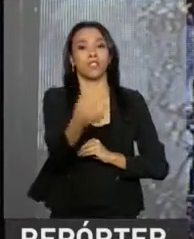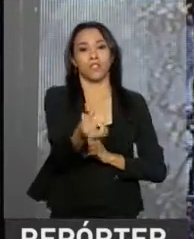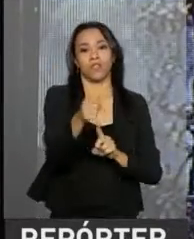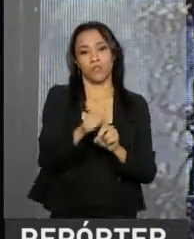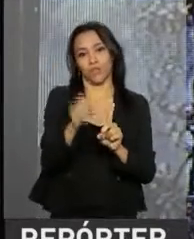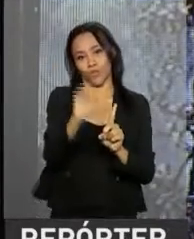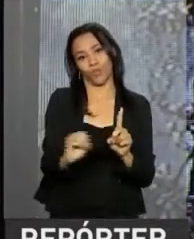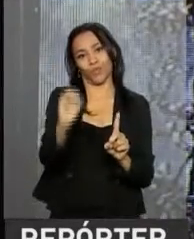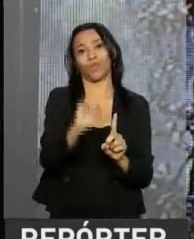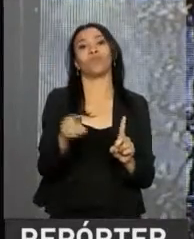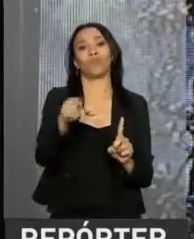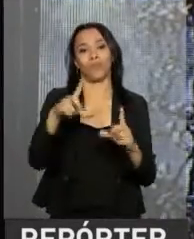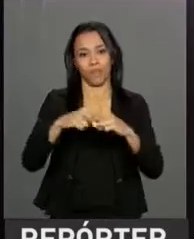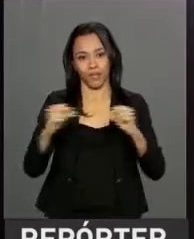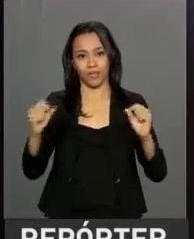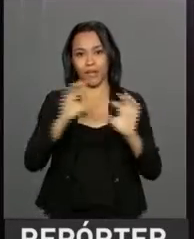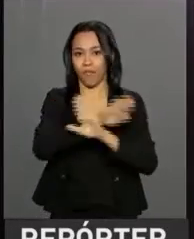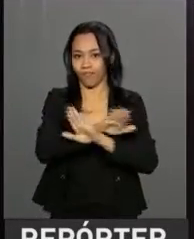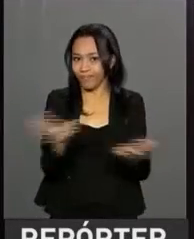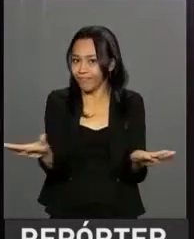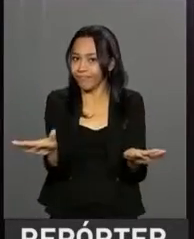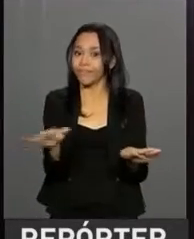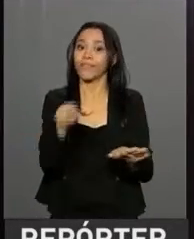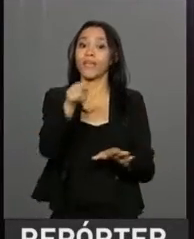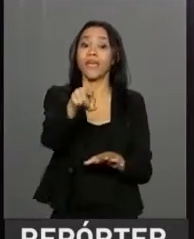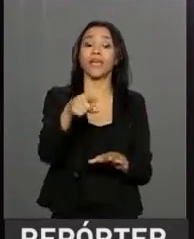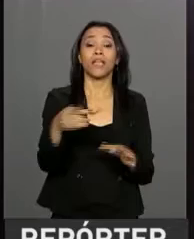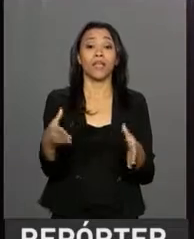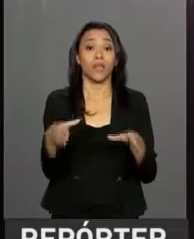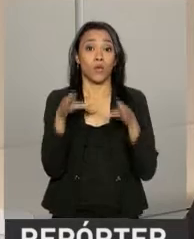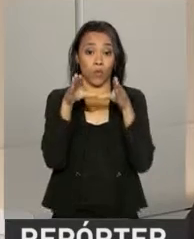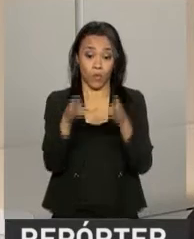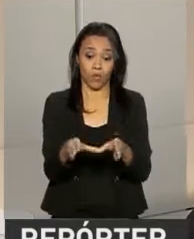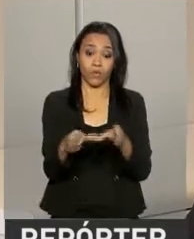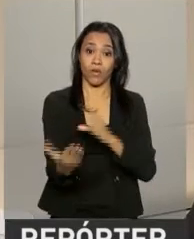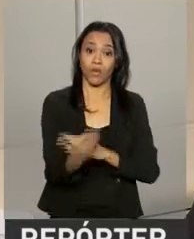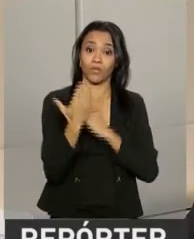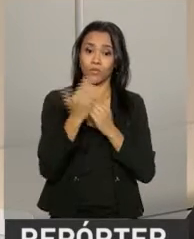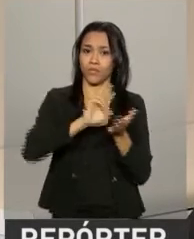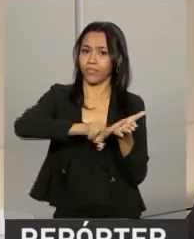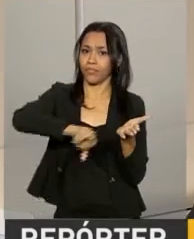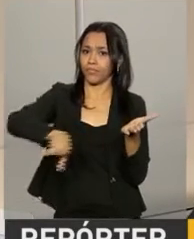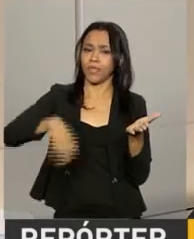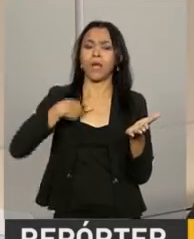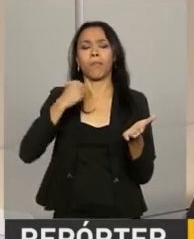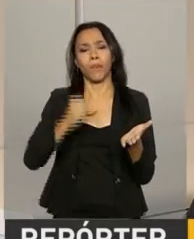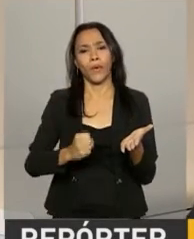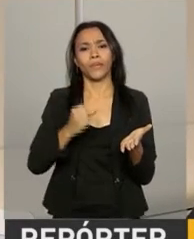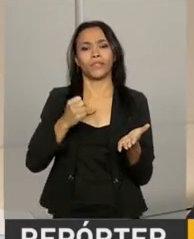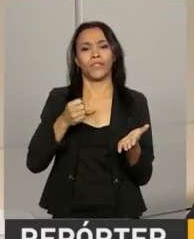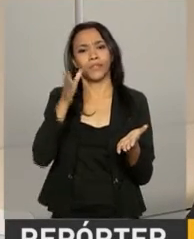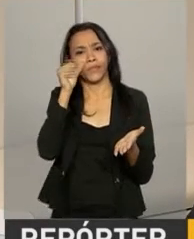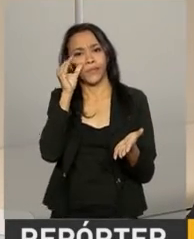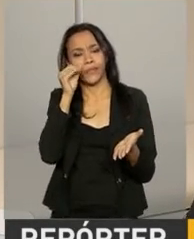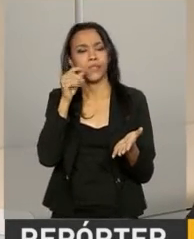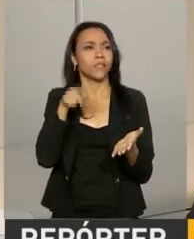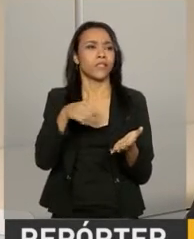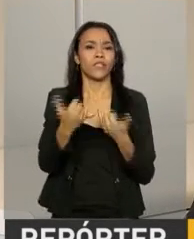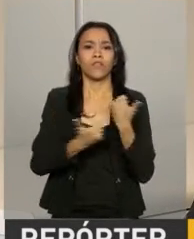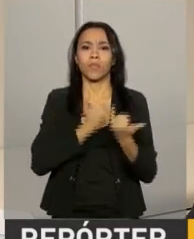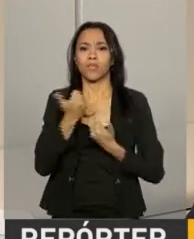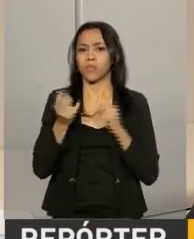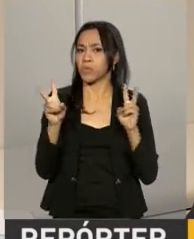além de melhorar sol e imagem o conversor oferece serviços pode fazer consulta sobre empregos em